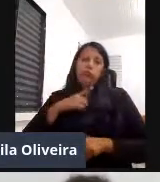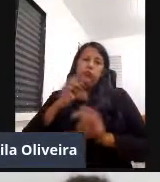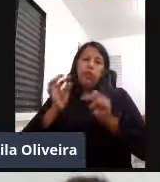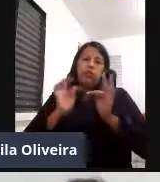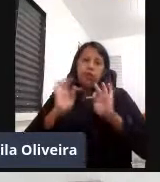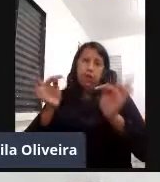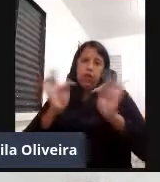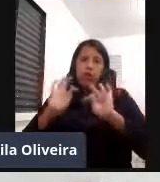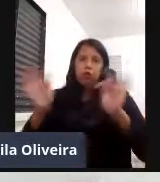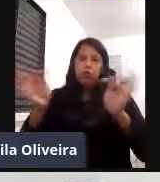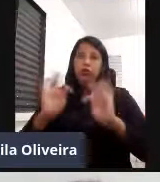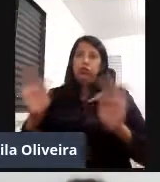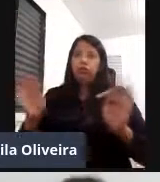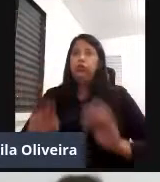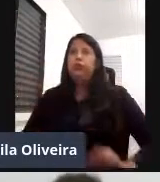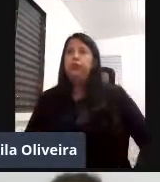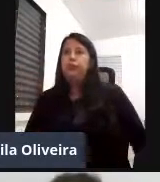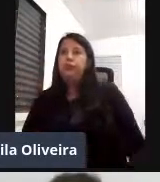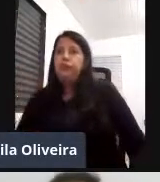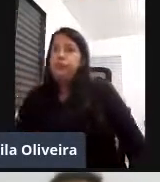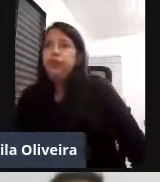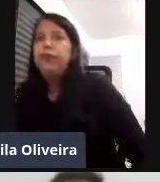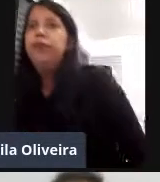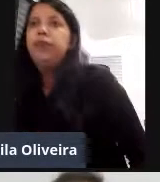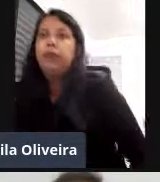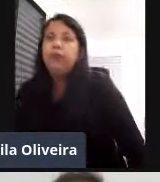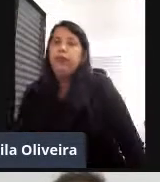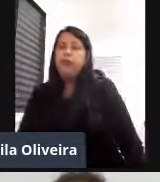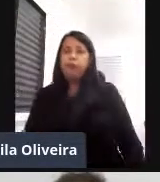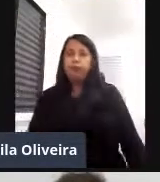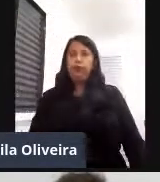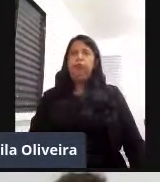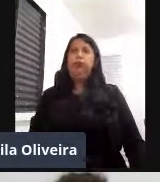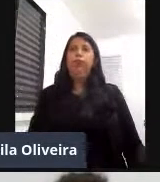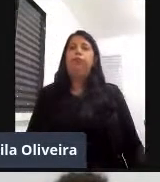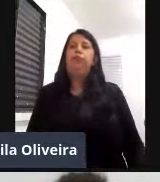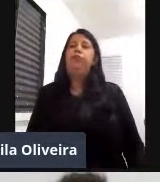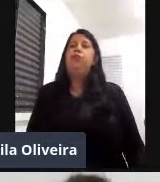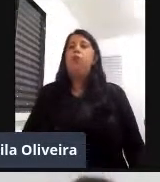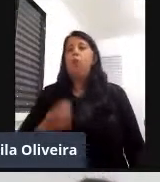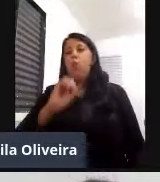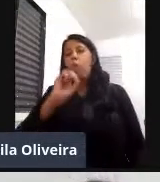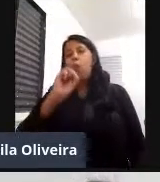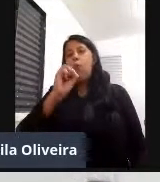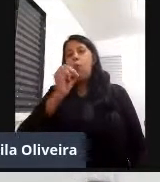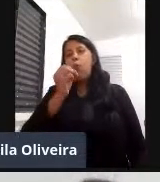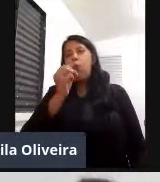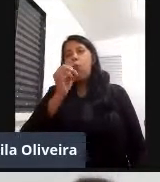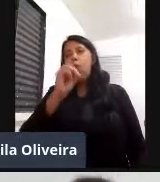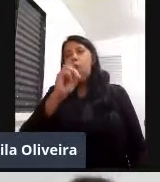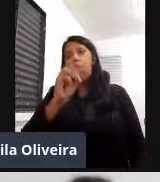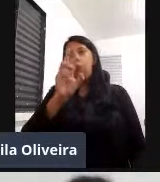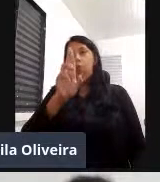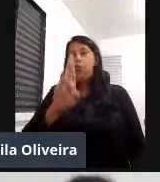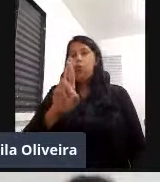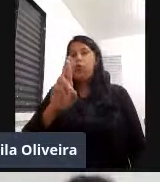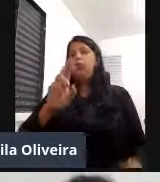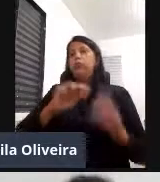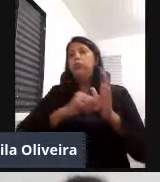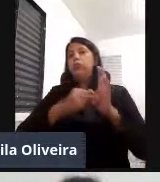também tecnologia, porque o OR, como a gente, para a gente relembrar, né, ou é